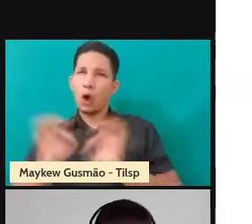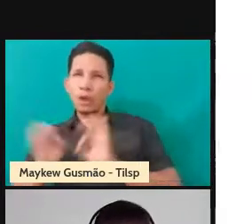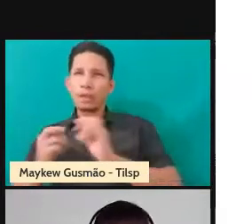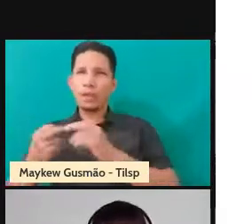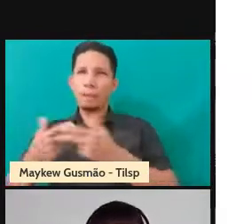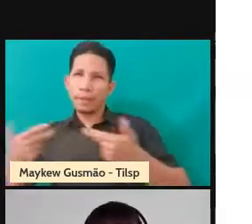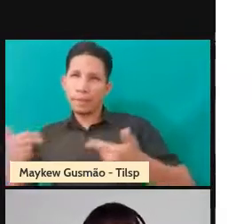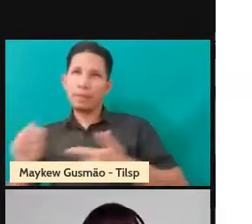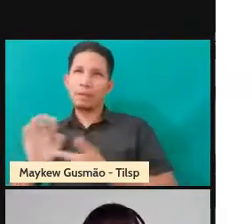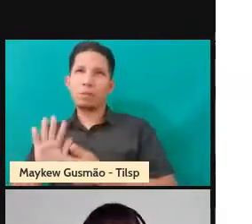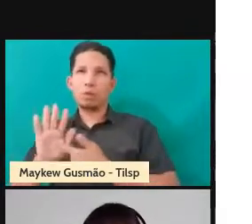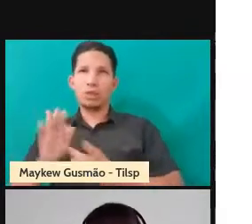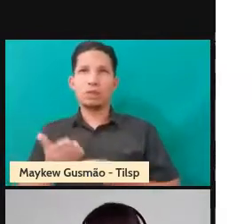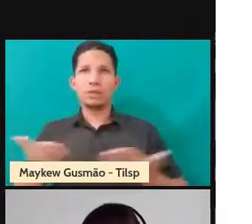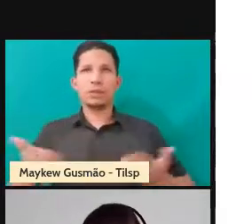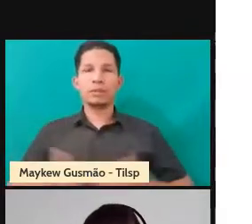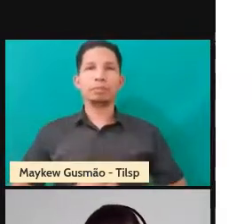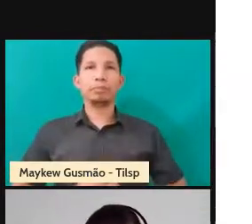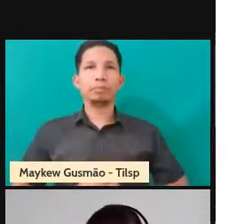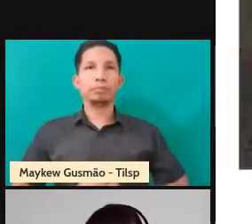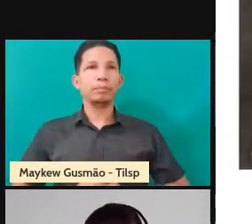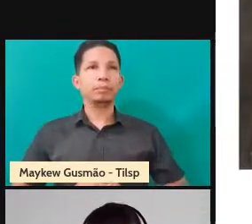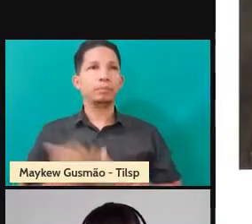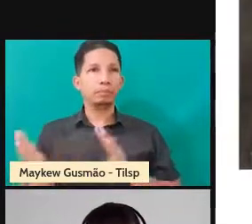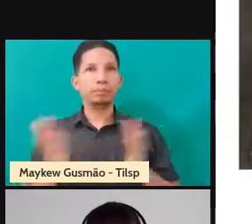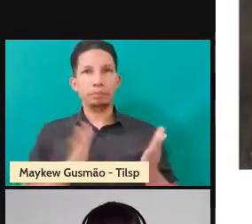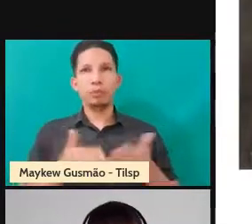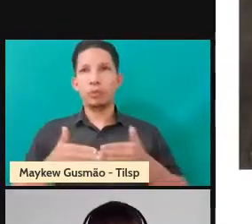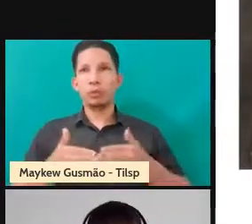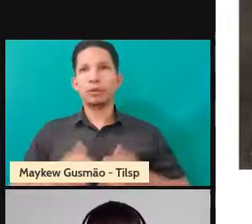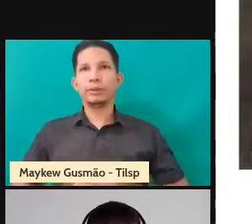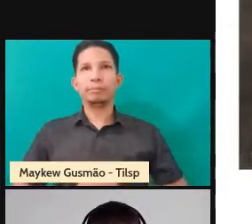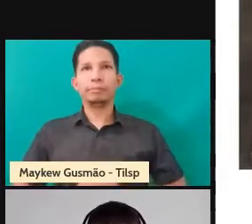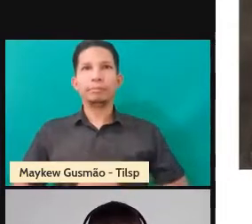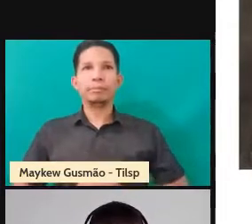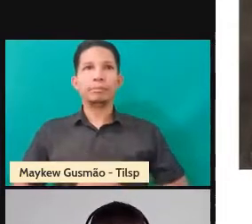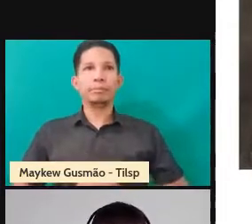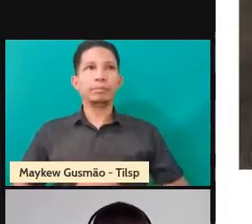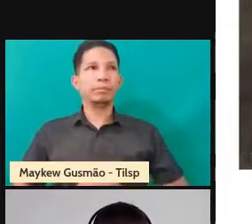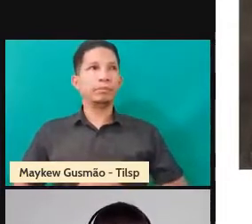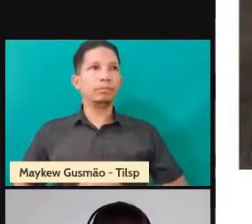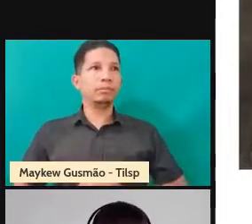para vocês. Pode passar, por favor.